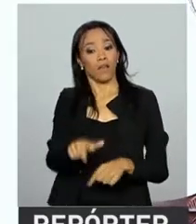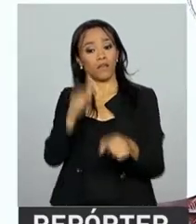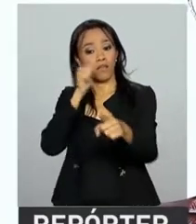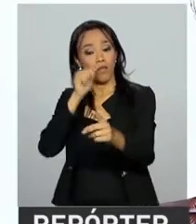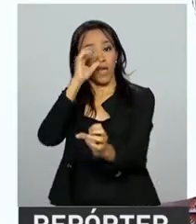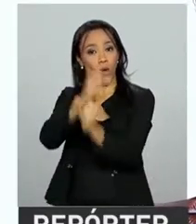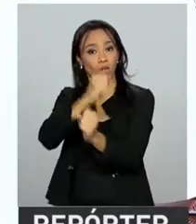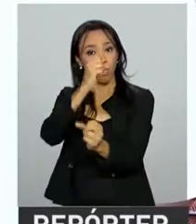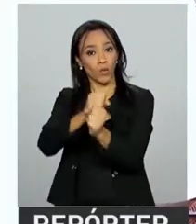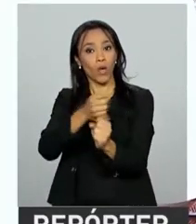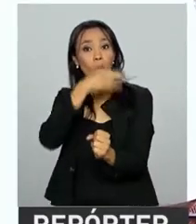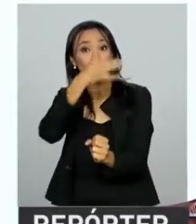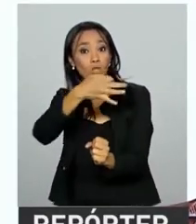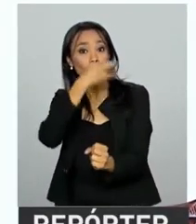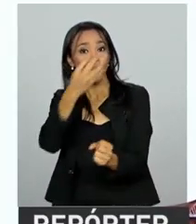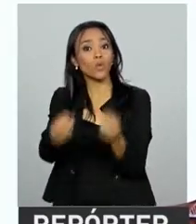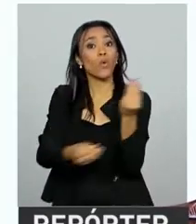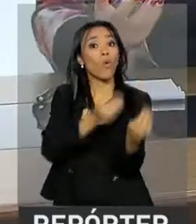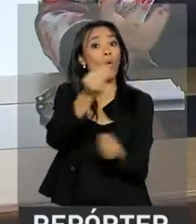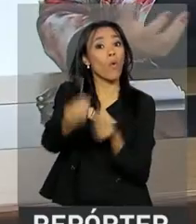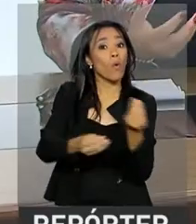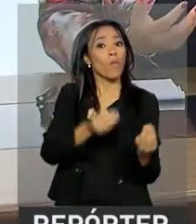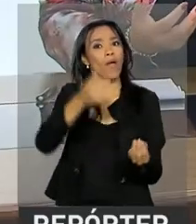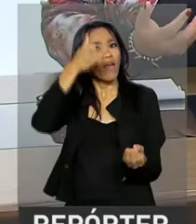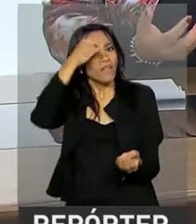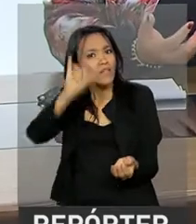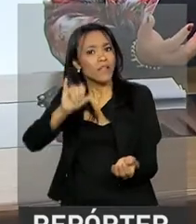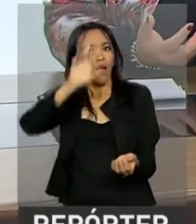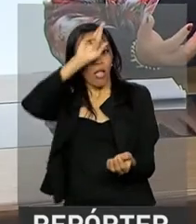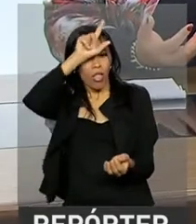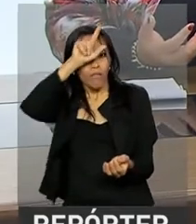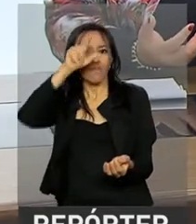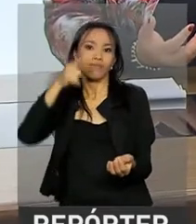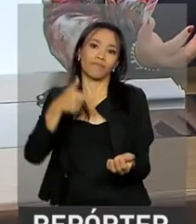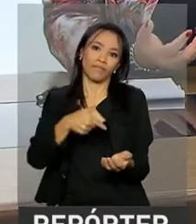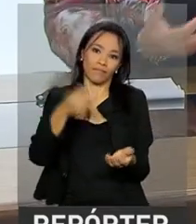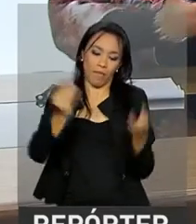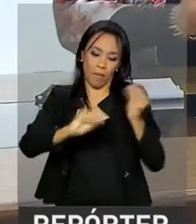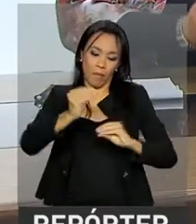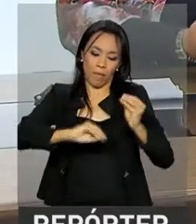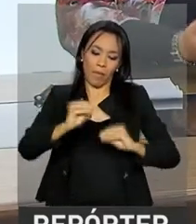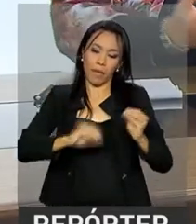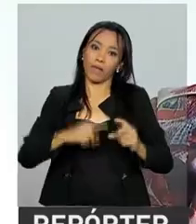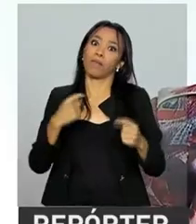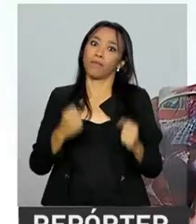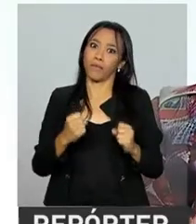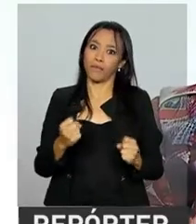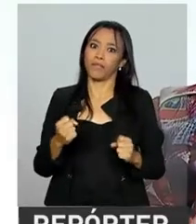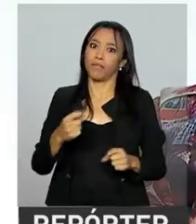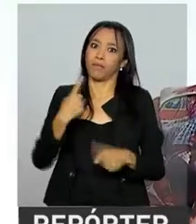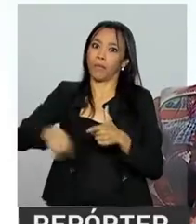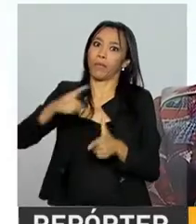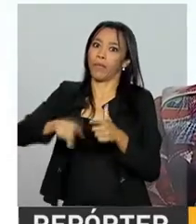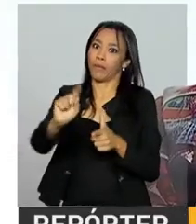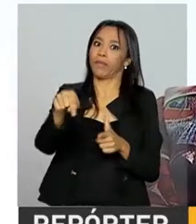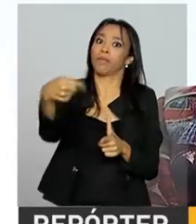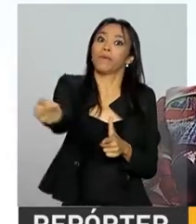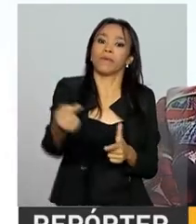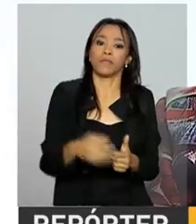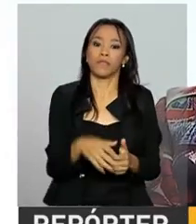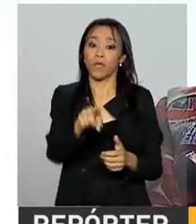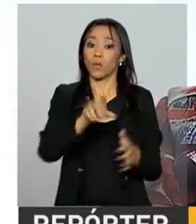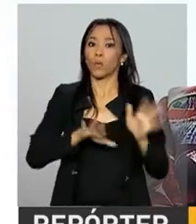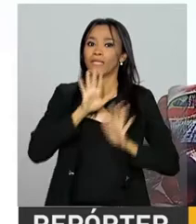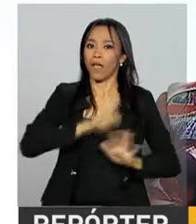sandra dá algumas dicas para os contribuintes e evitarem erros que possam levar à malha fina sempre ter cuidado com a